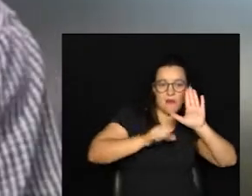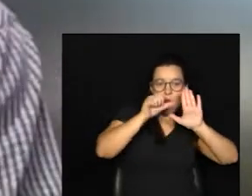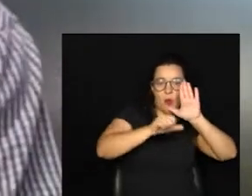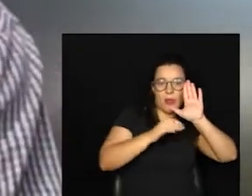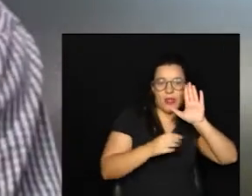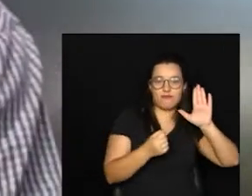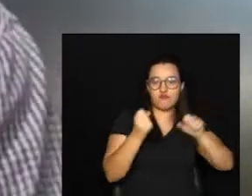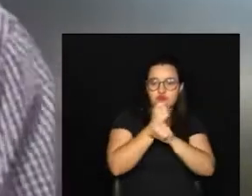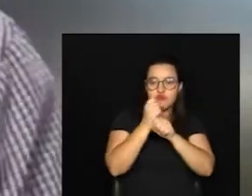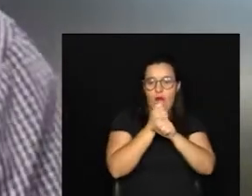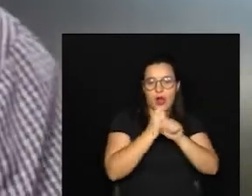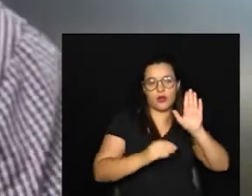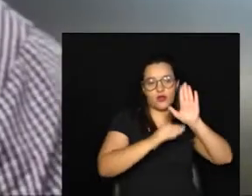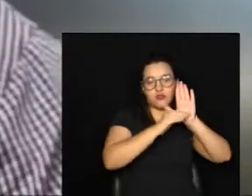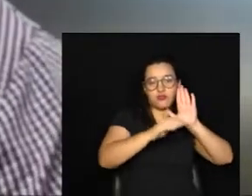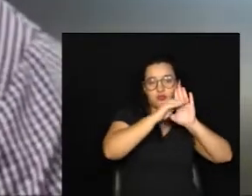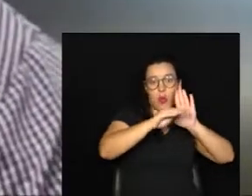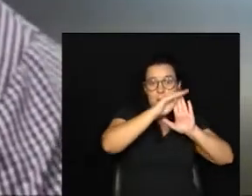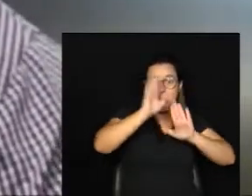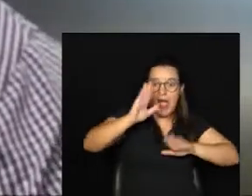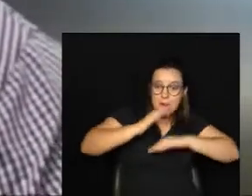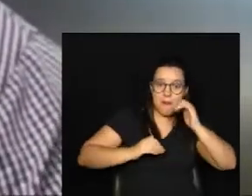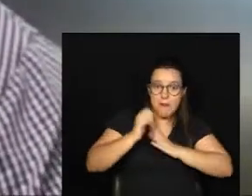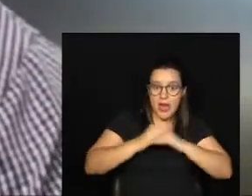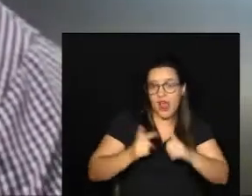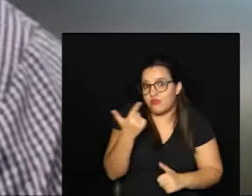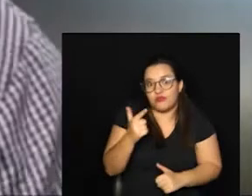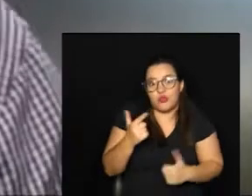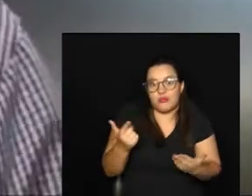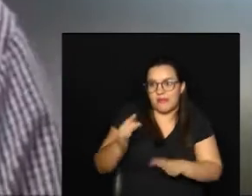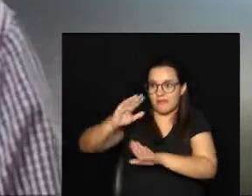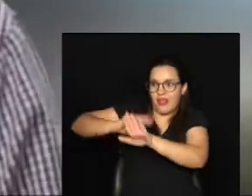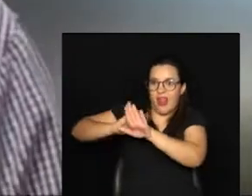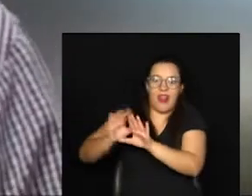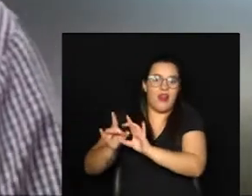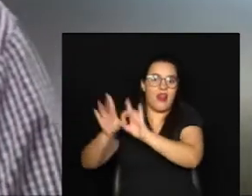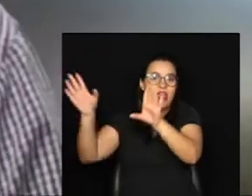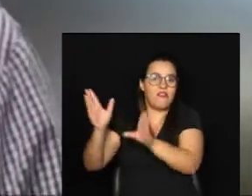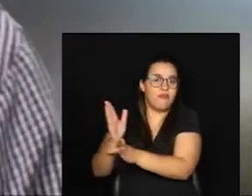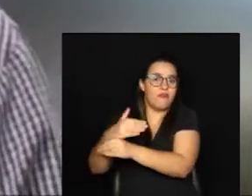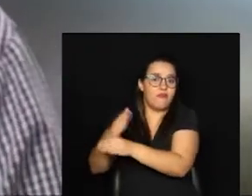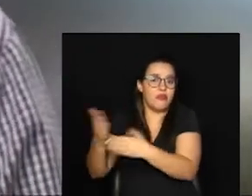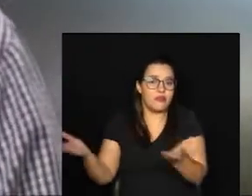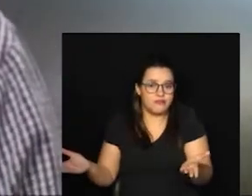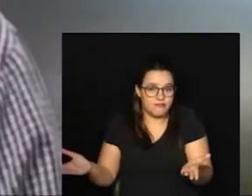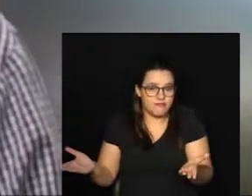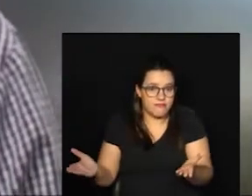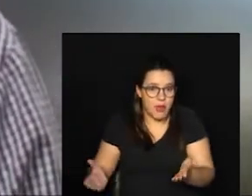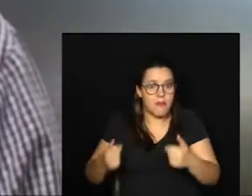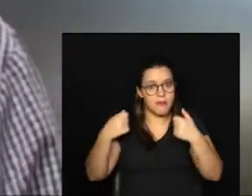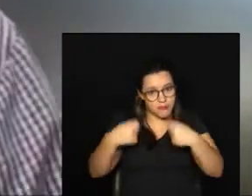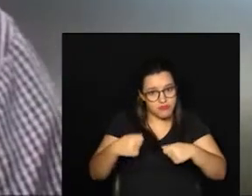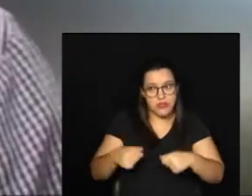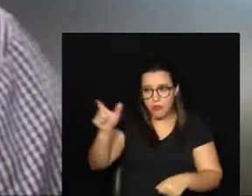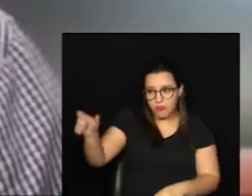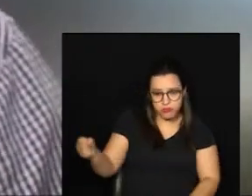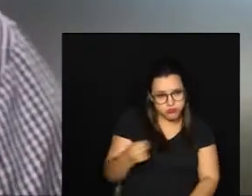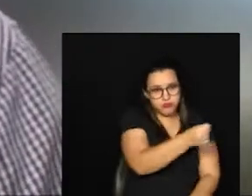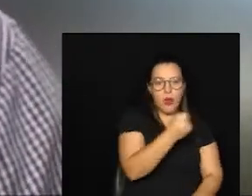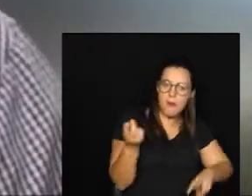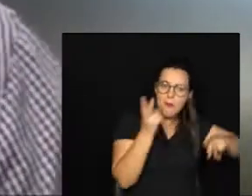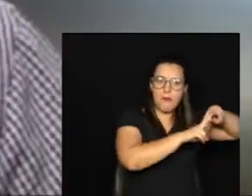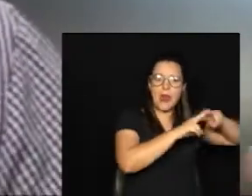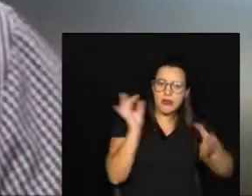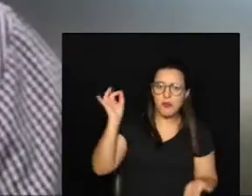crime se essa pena efetivamente não for imposta ao agressor. O que tem que se ter é certamente a certeza da punição, para que a